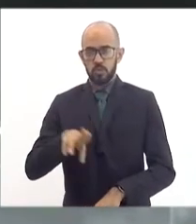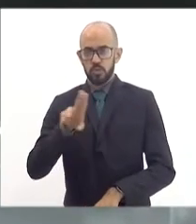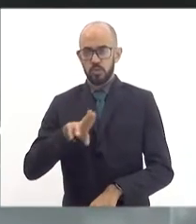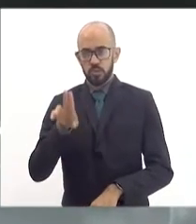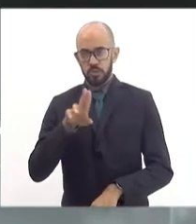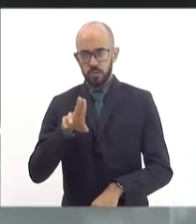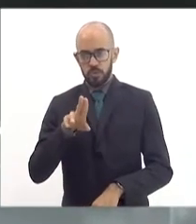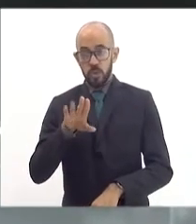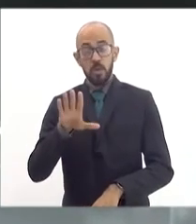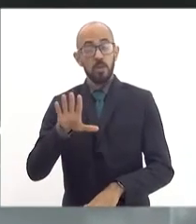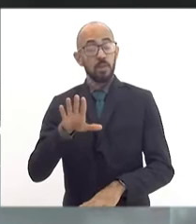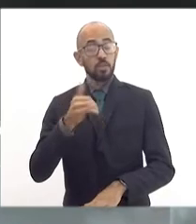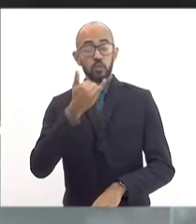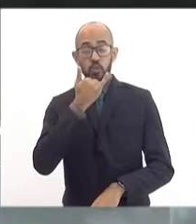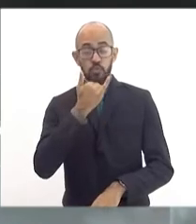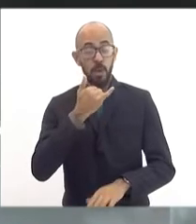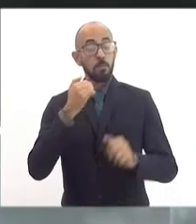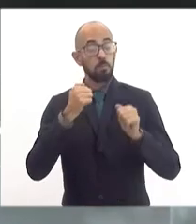realização...